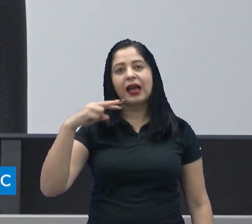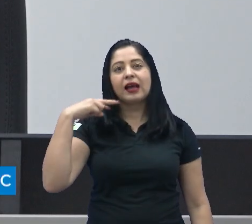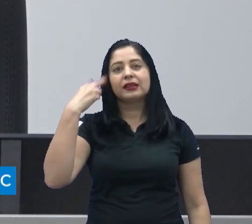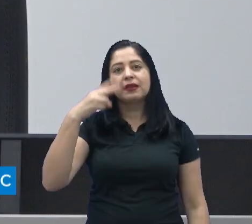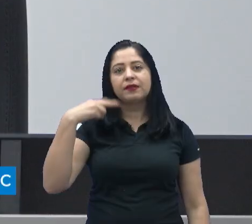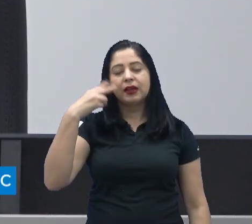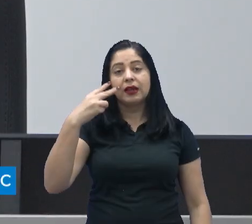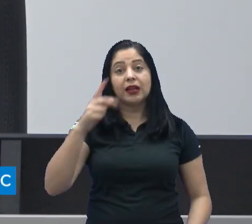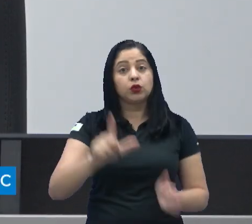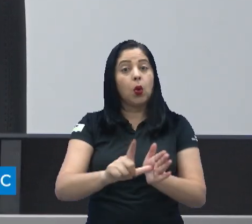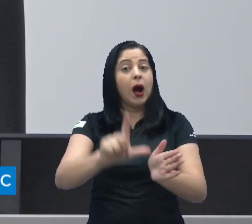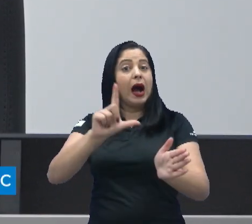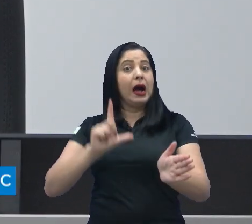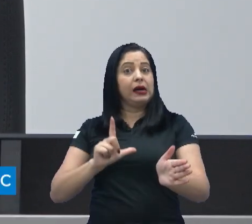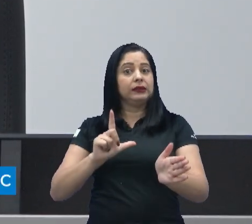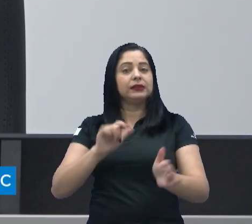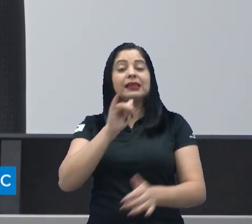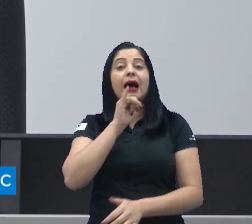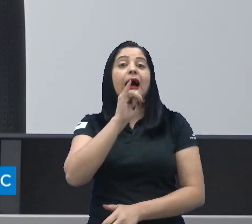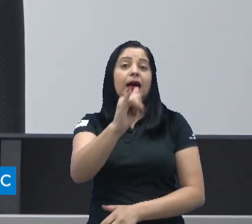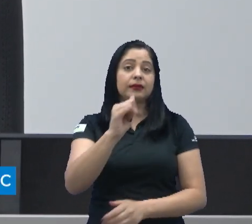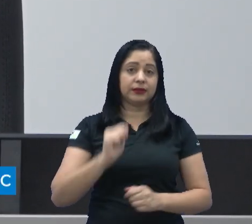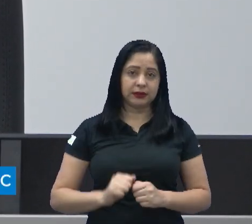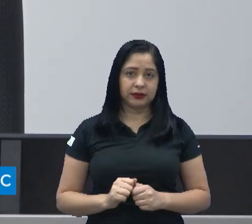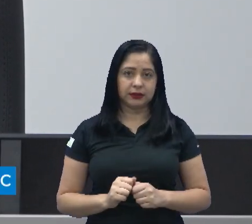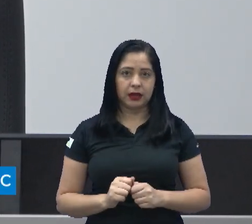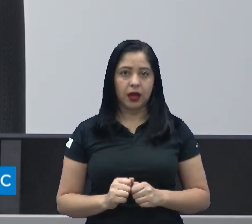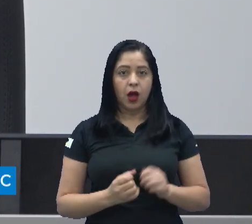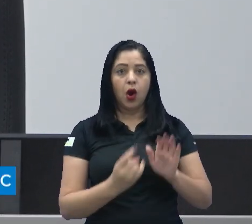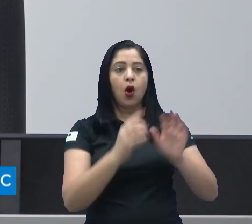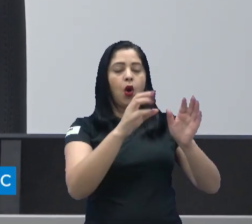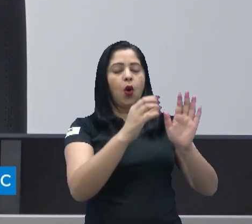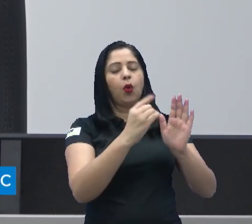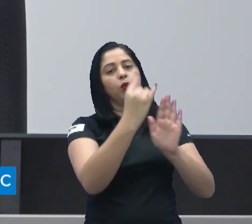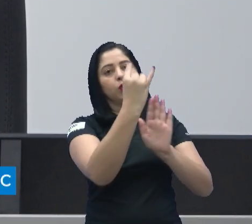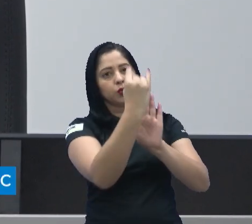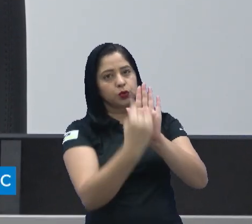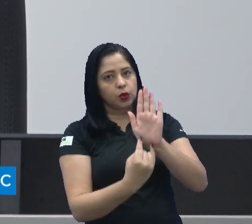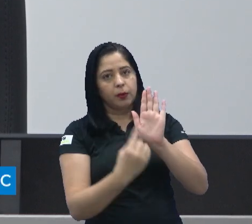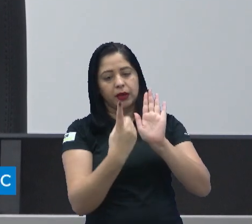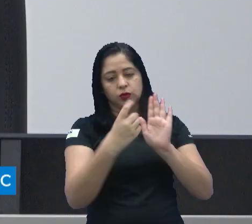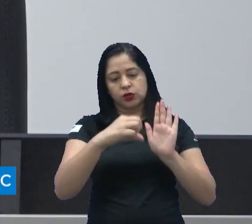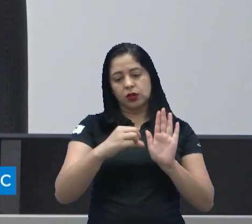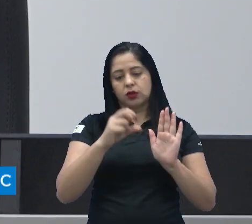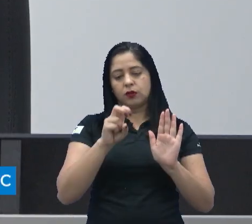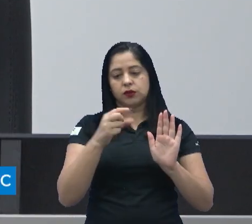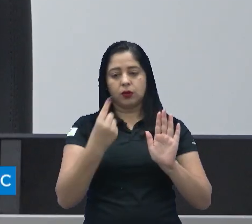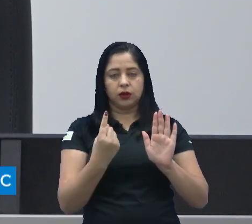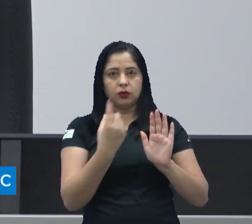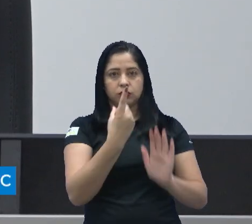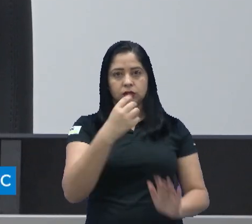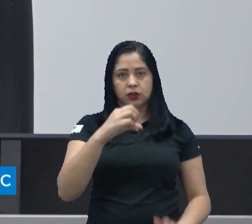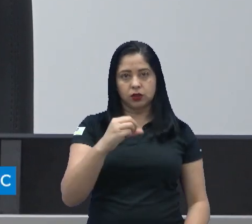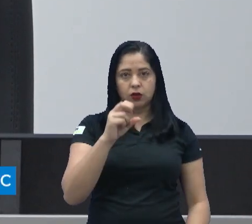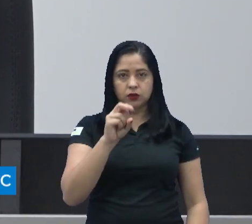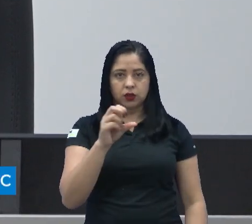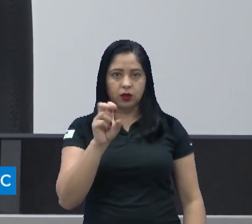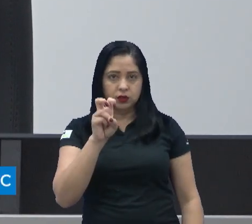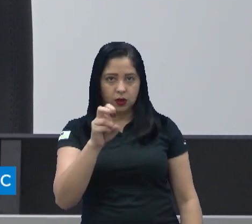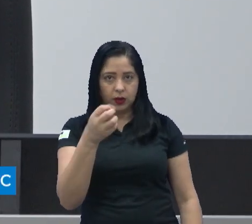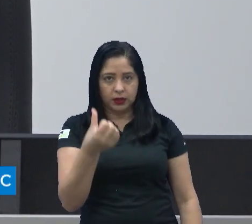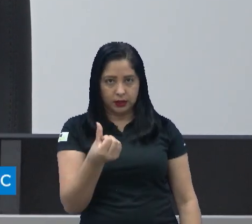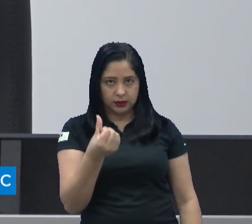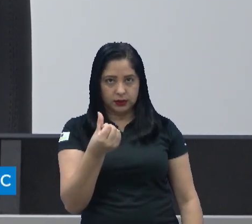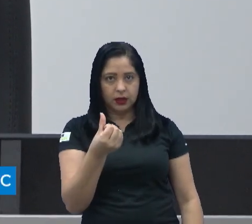cada votação. Informo que o requerimento de número 1951 e o 1996 consta na pauta